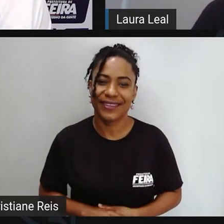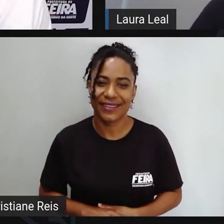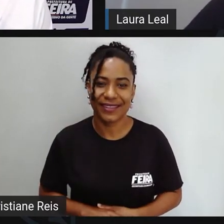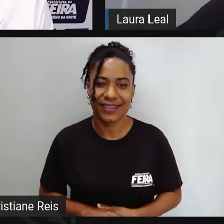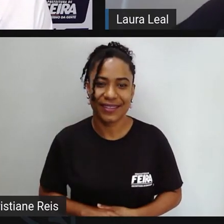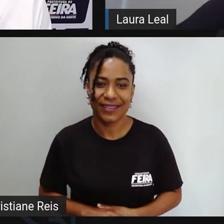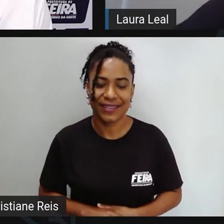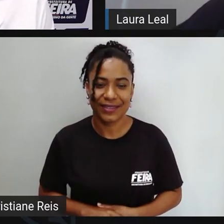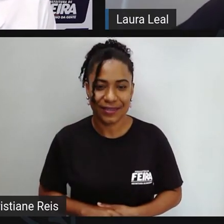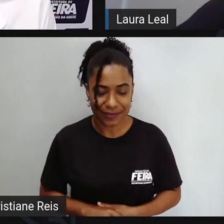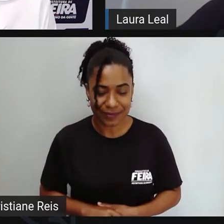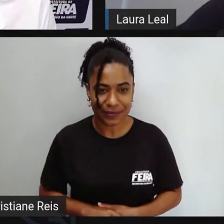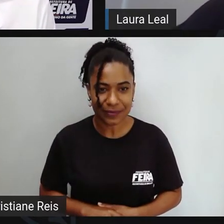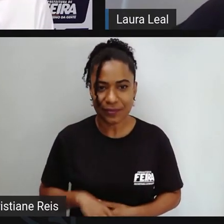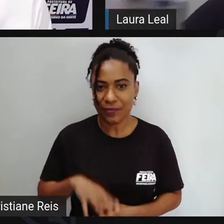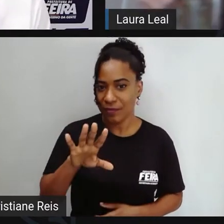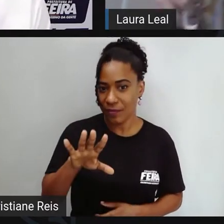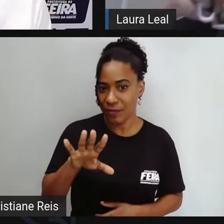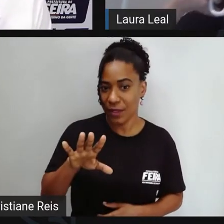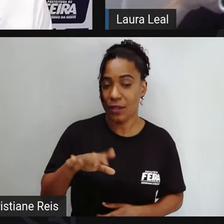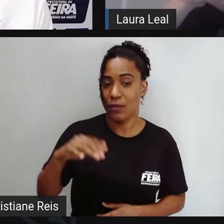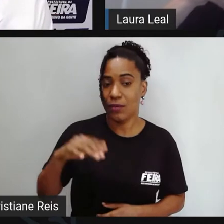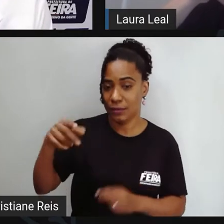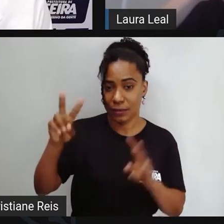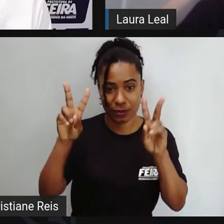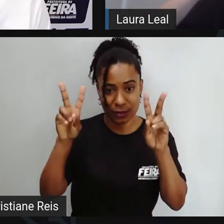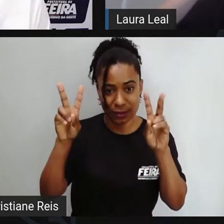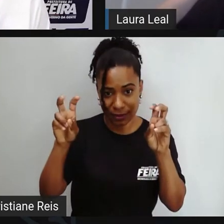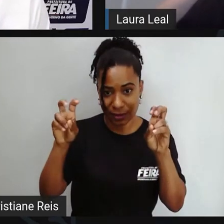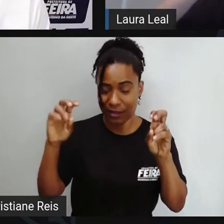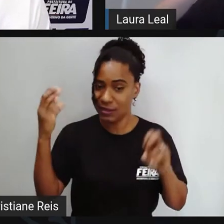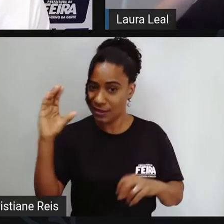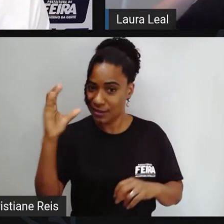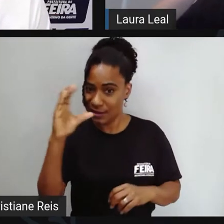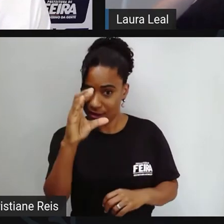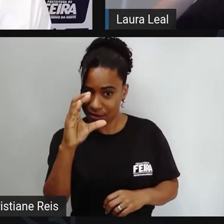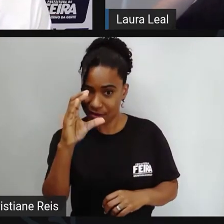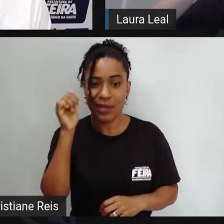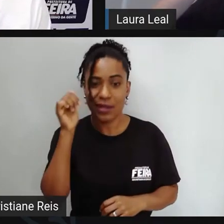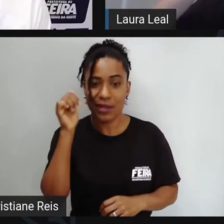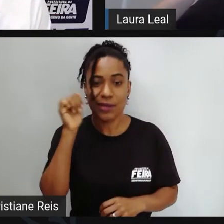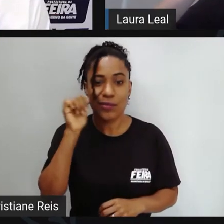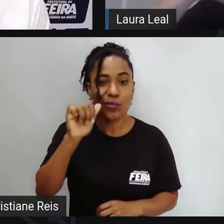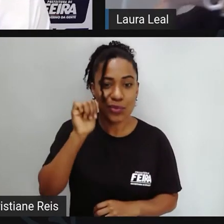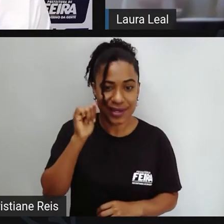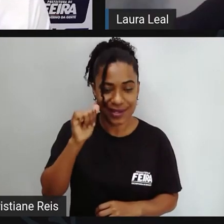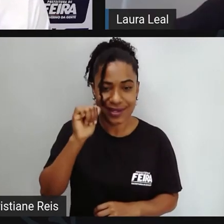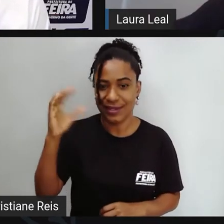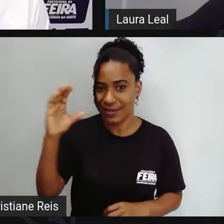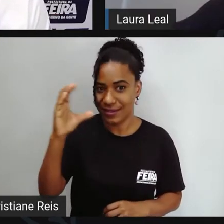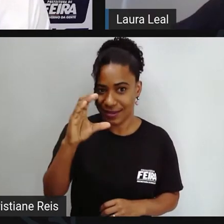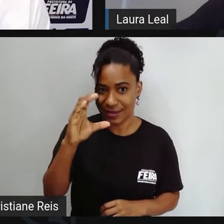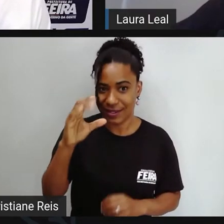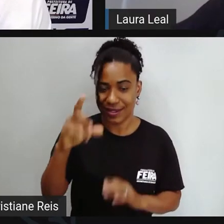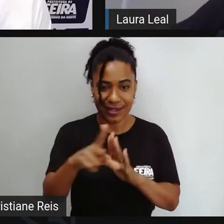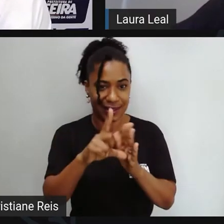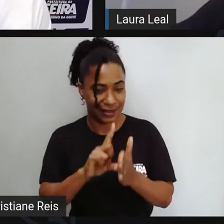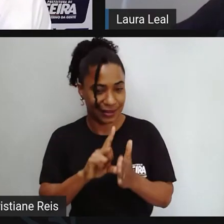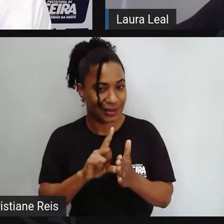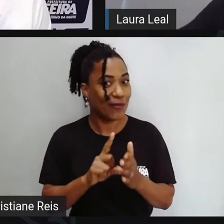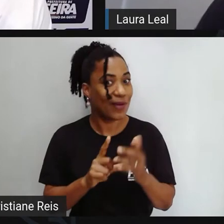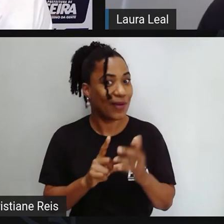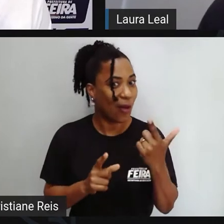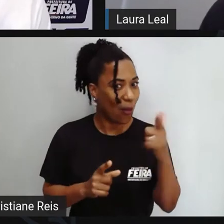de ciência e mulher na ciência, né, as mulheres dentro desse campo, eu vou fazer um pequeno desvio,